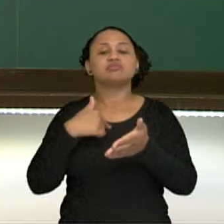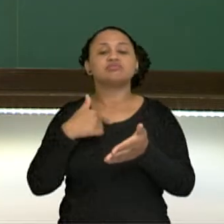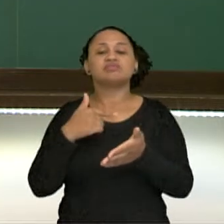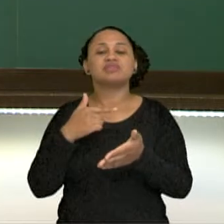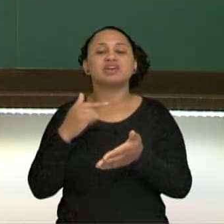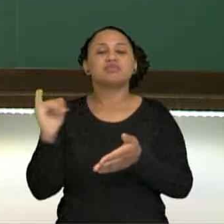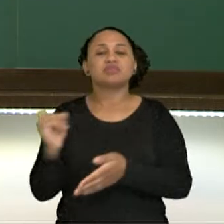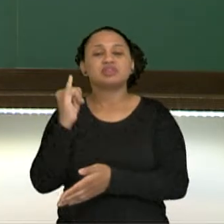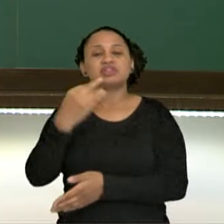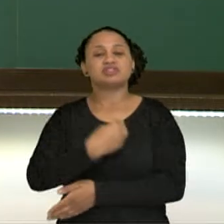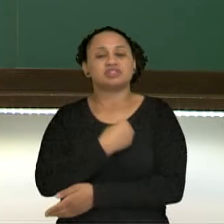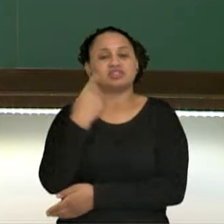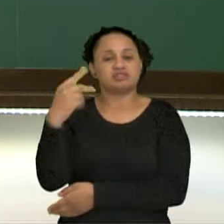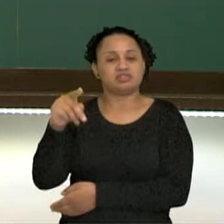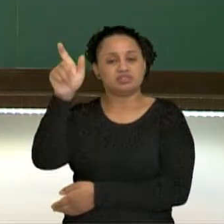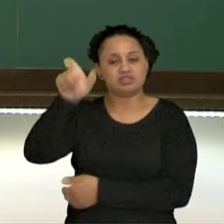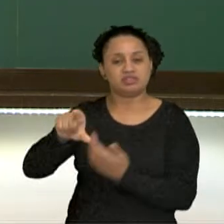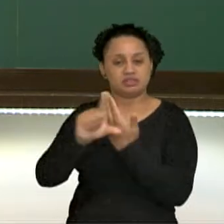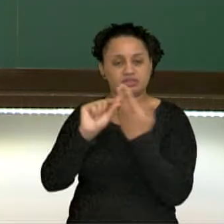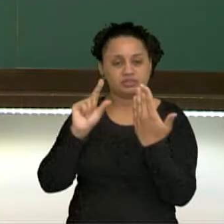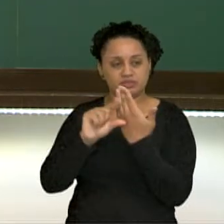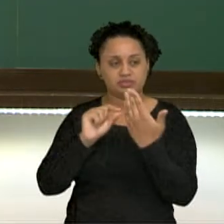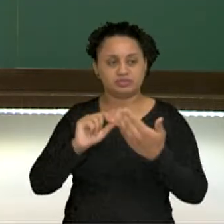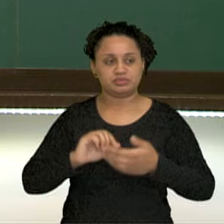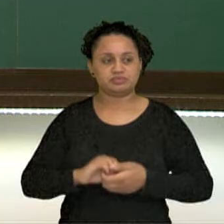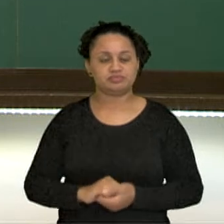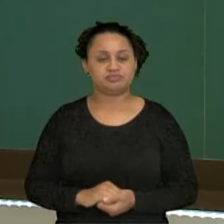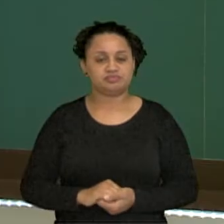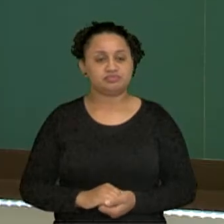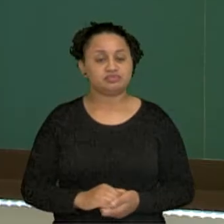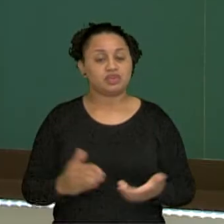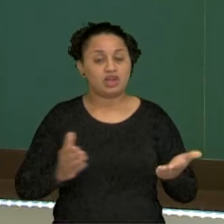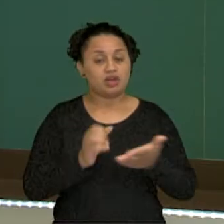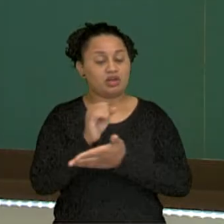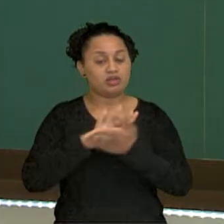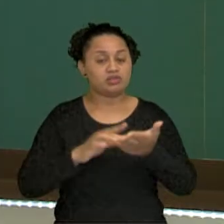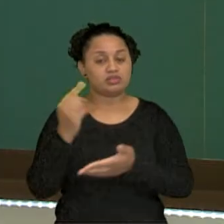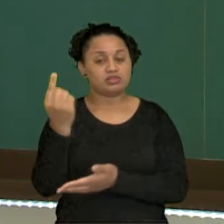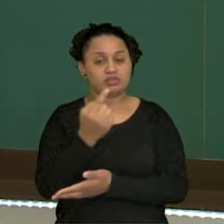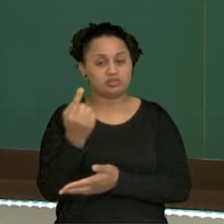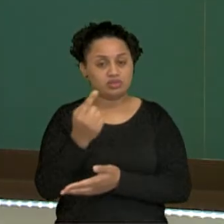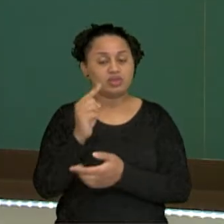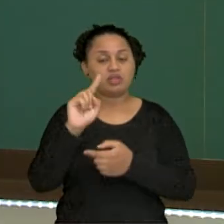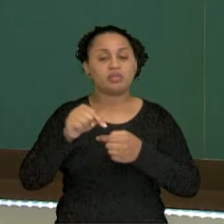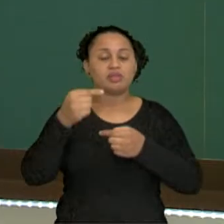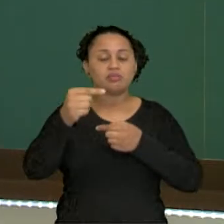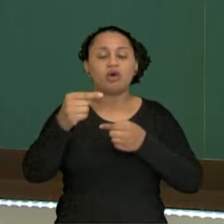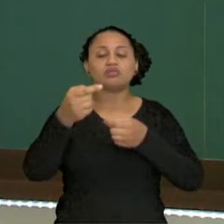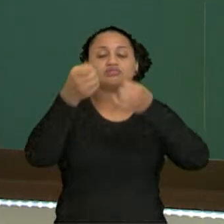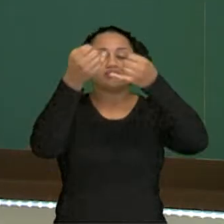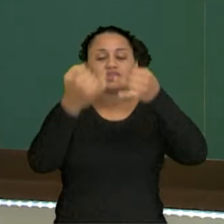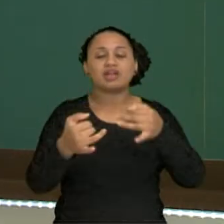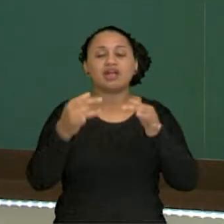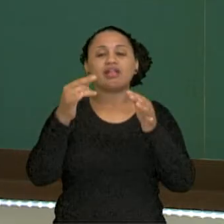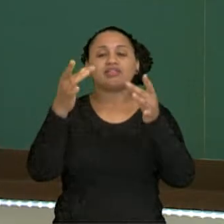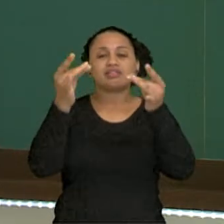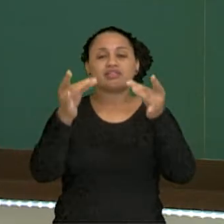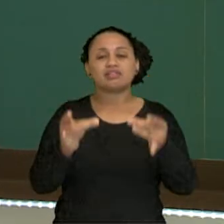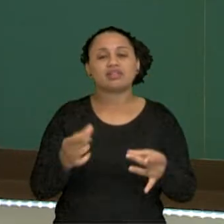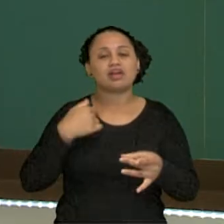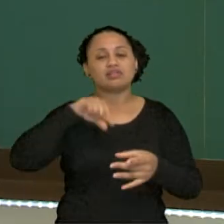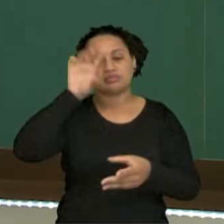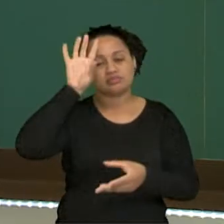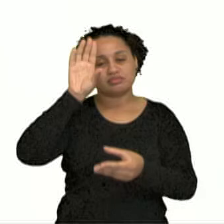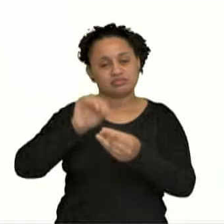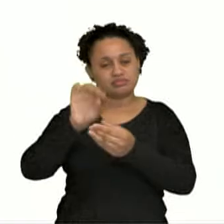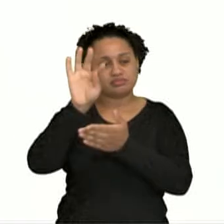a vida da autora. Tá? Vamos de atividade 1 e a gente já vai comentar um pouquinho, fazer a interpretação